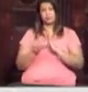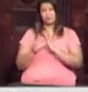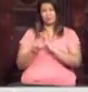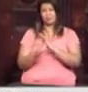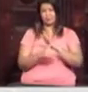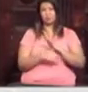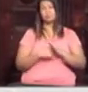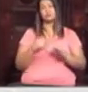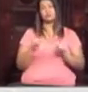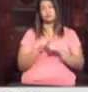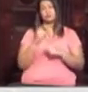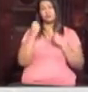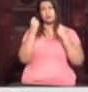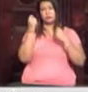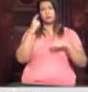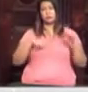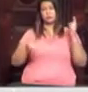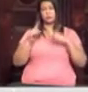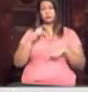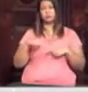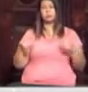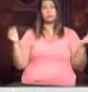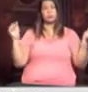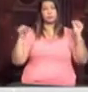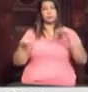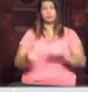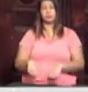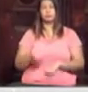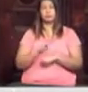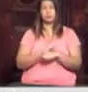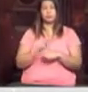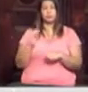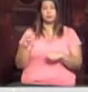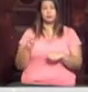modelo de gestão que está afundando o nosso Estado.